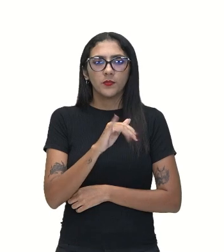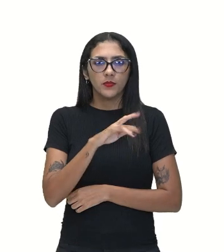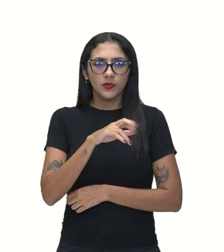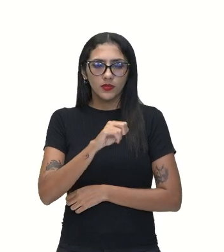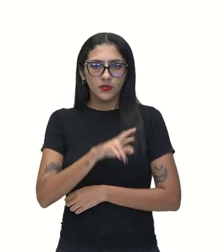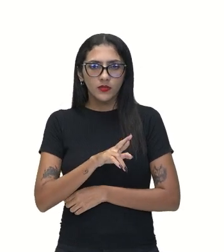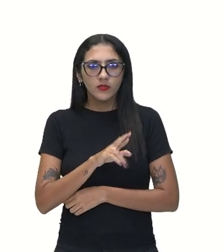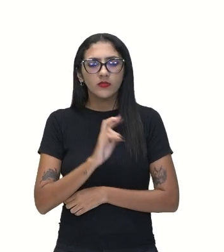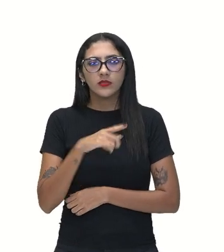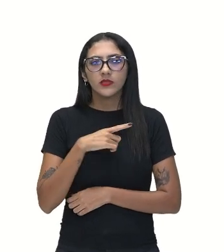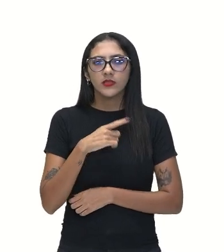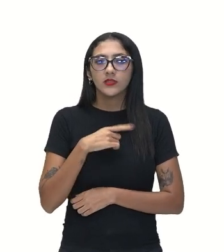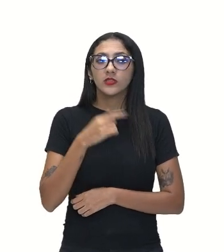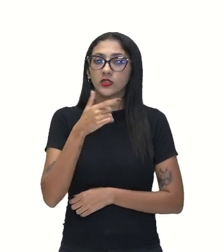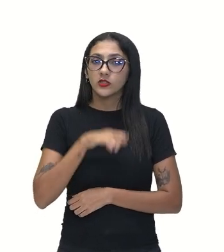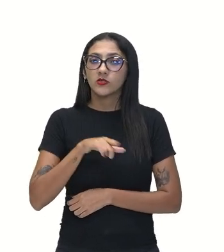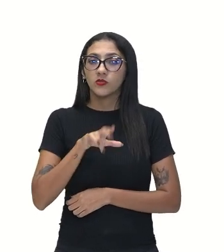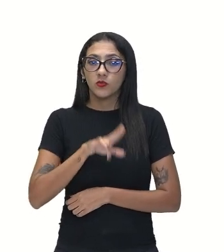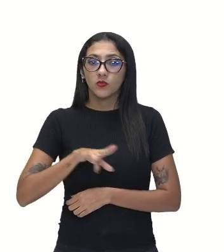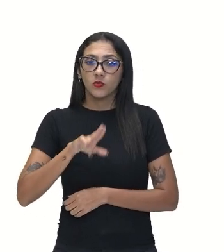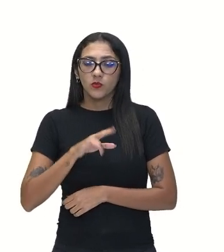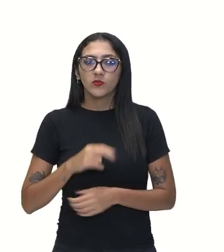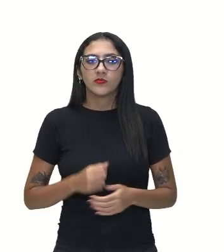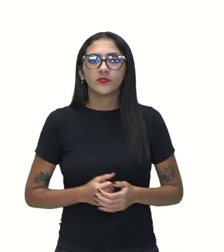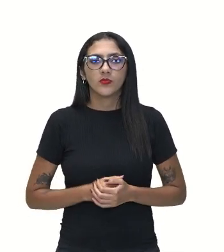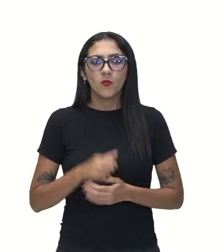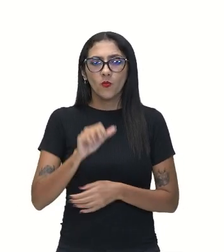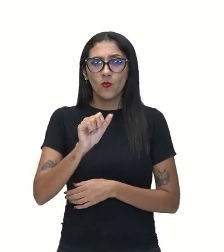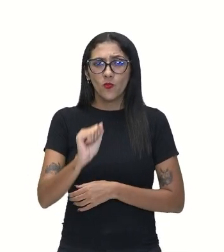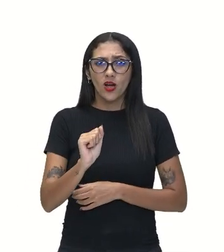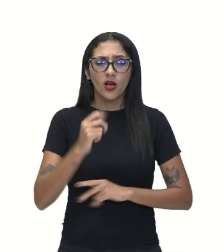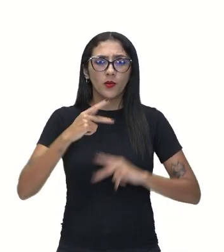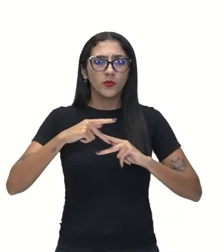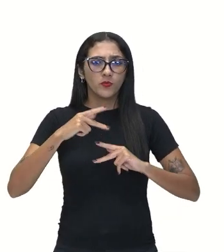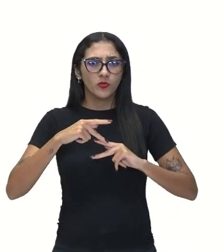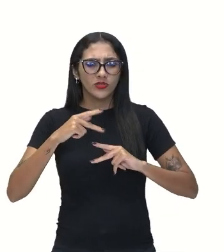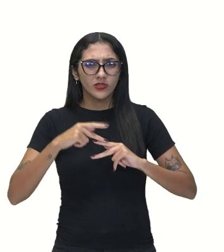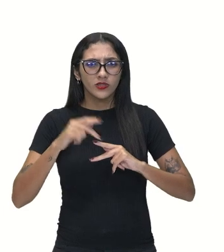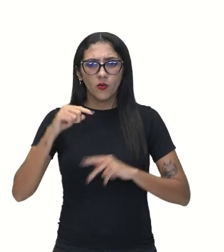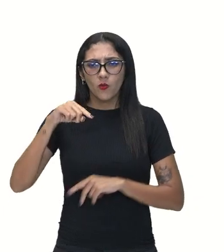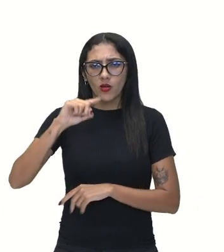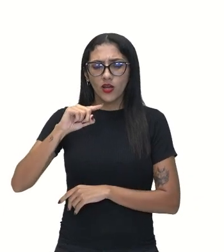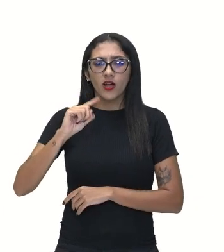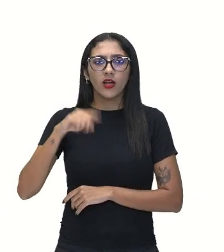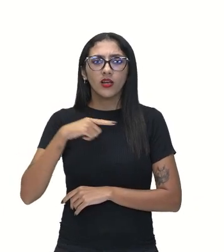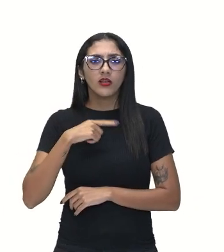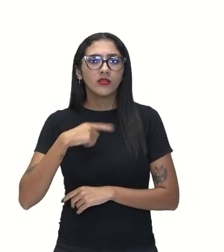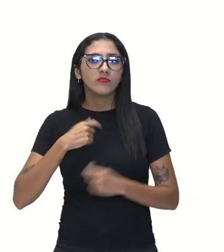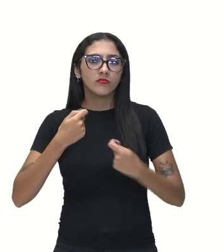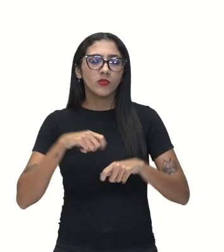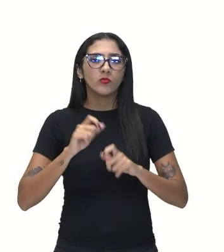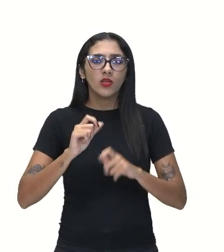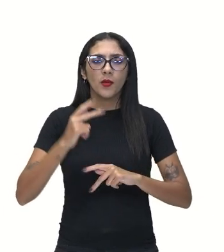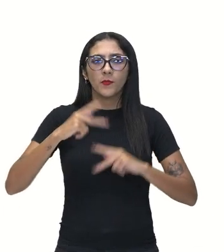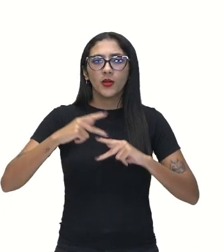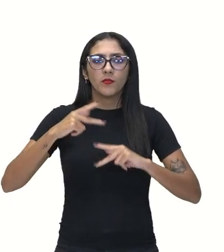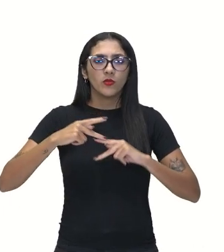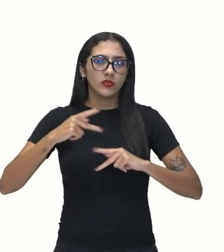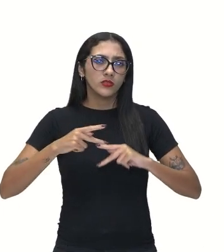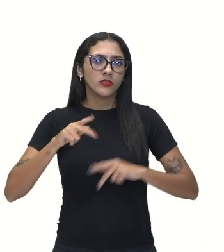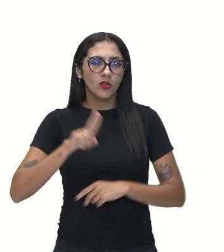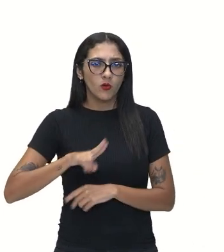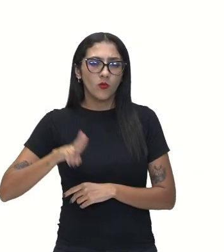a gente pode perceber que esse a, com acento grave, indica exatamente para a gente que nós temos uma preposição aí.